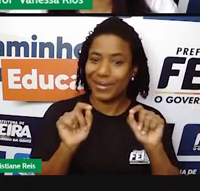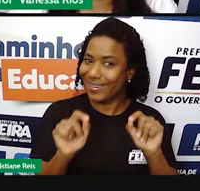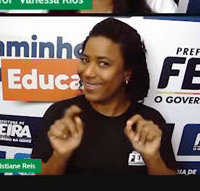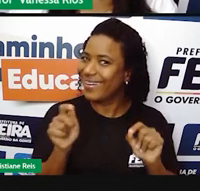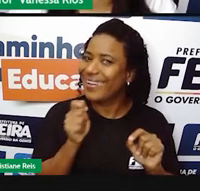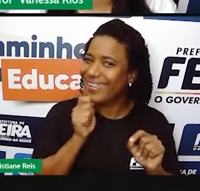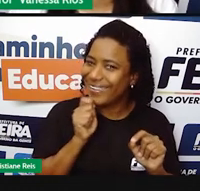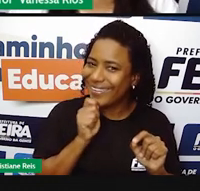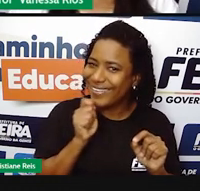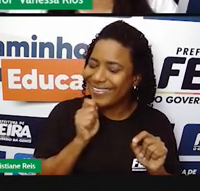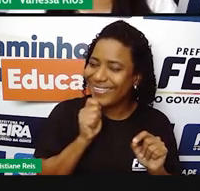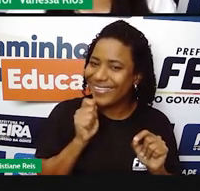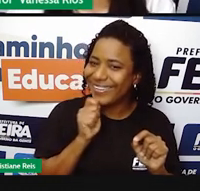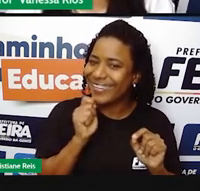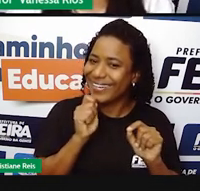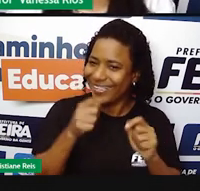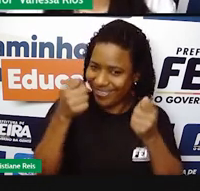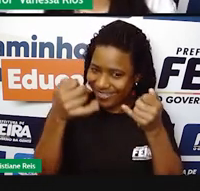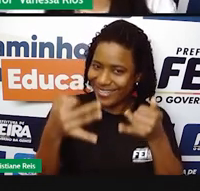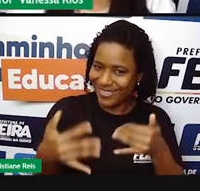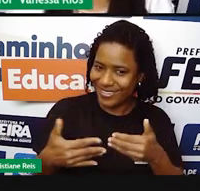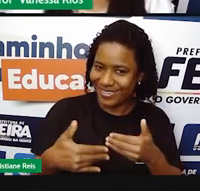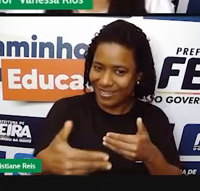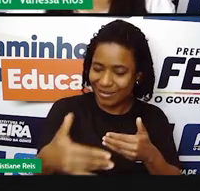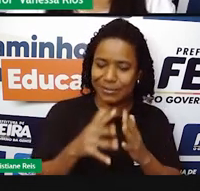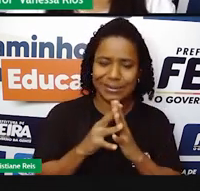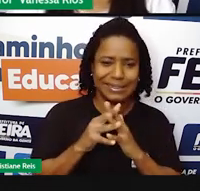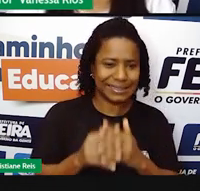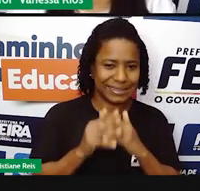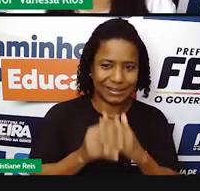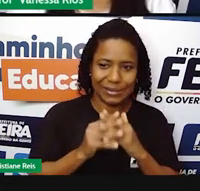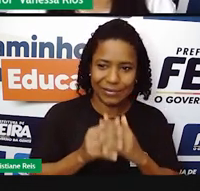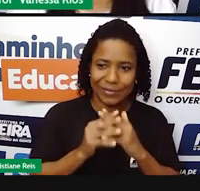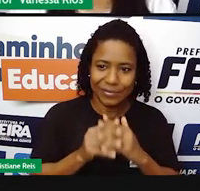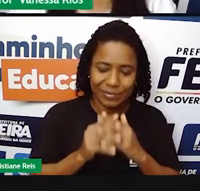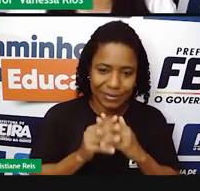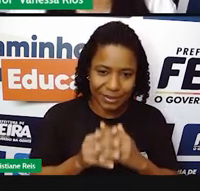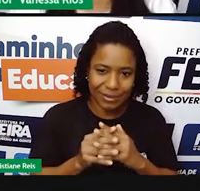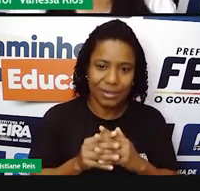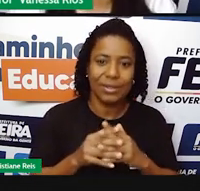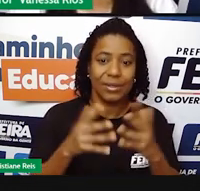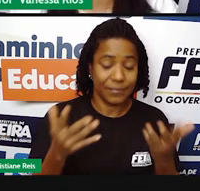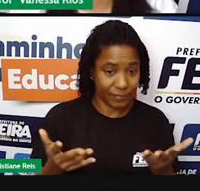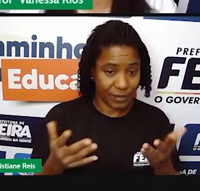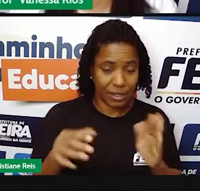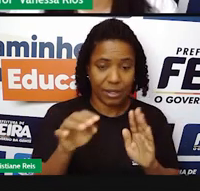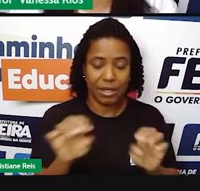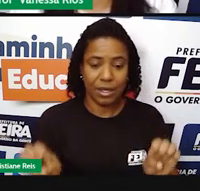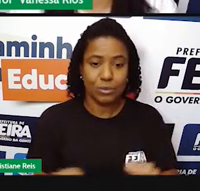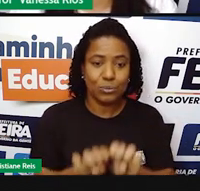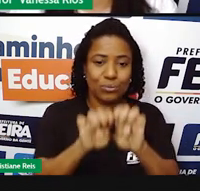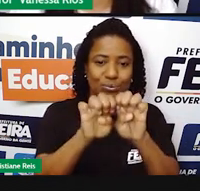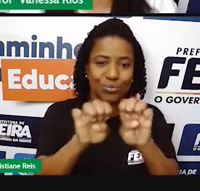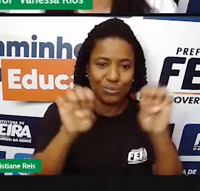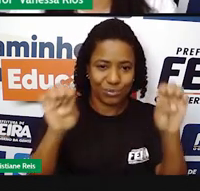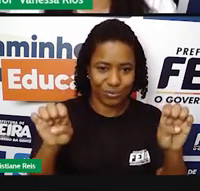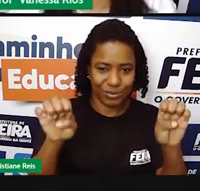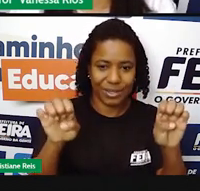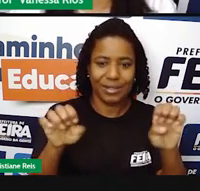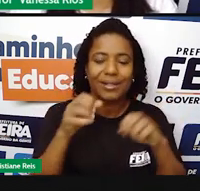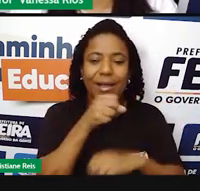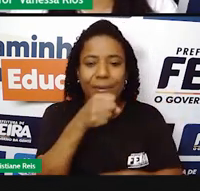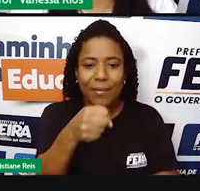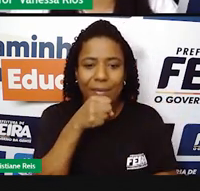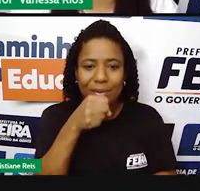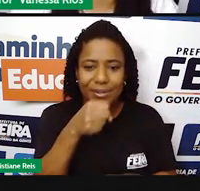não falou, não é? É muito comum essa confusão, porque assim, a própria estrutura do gênero textual reportagem